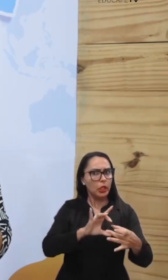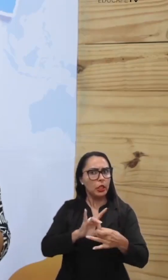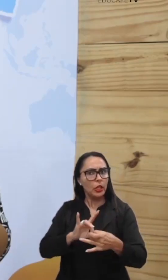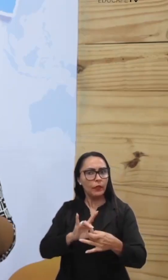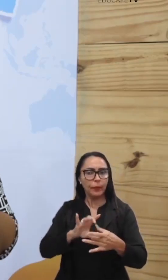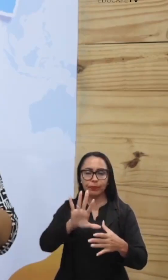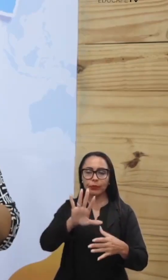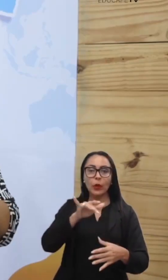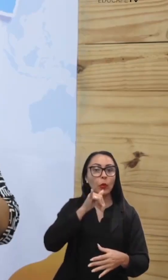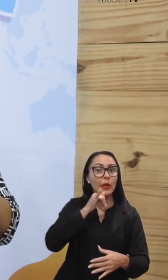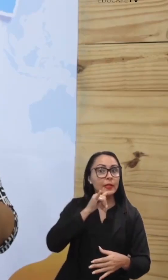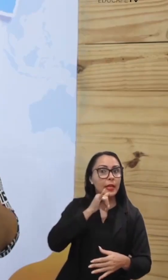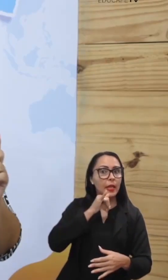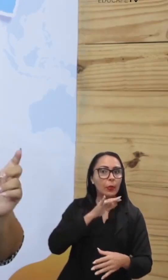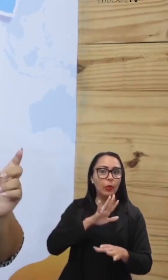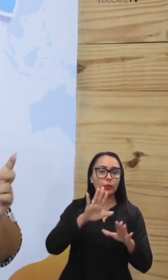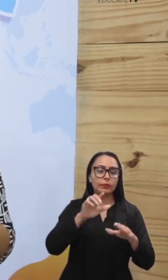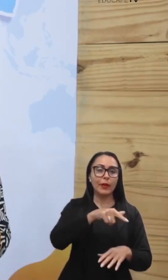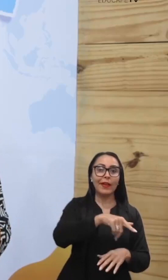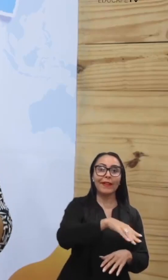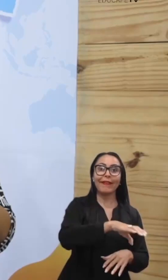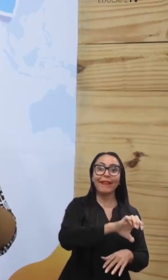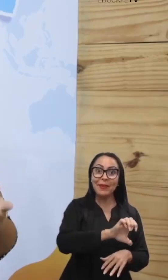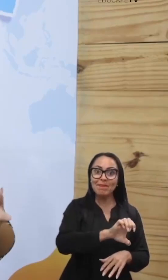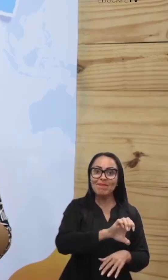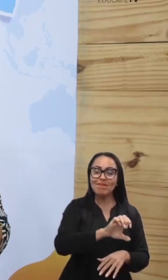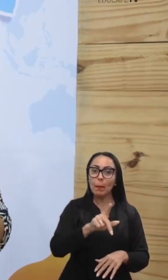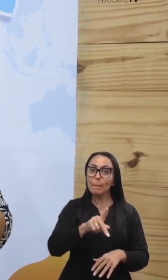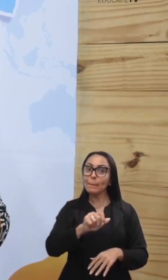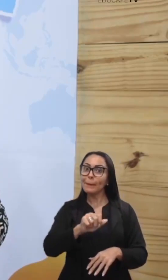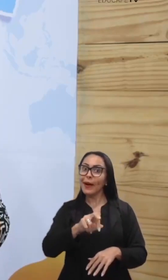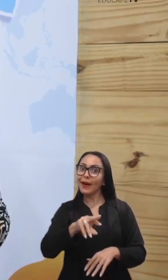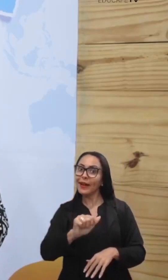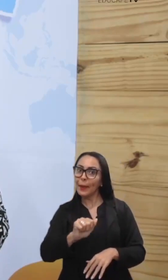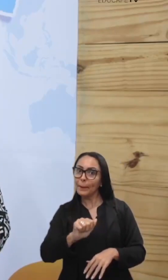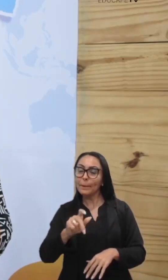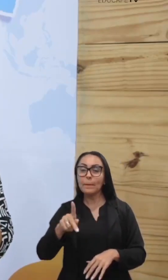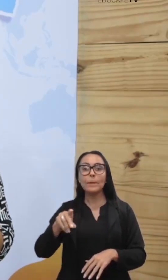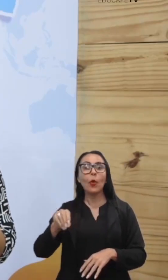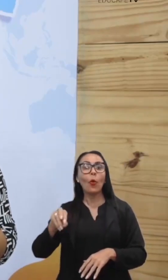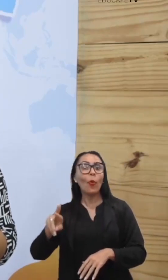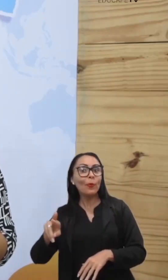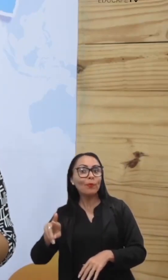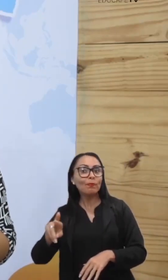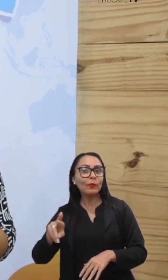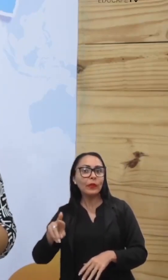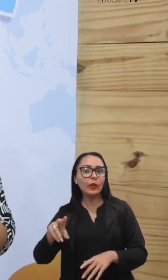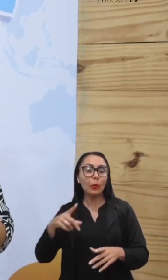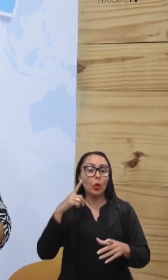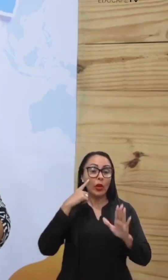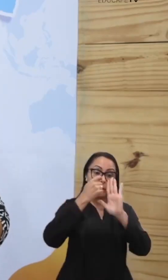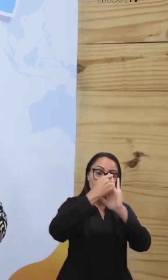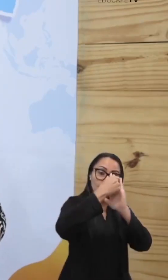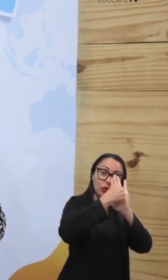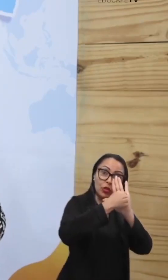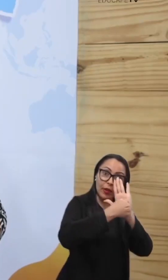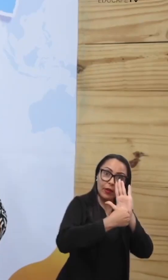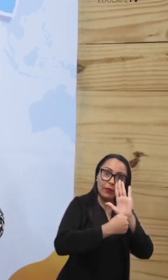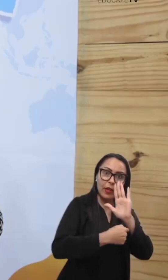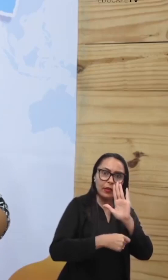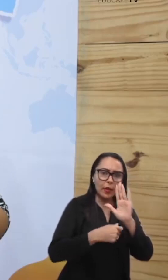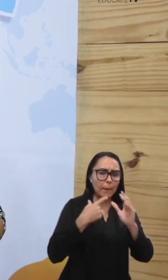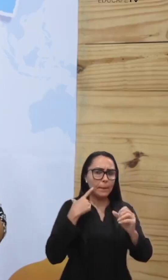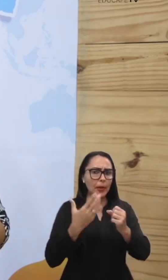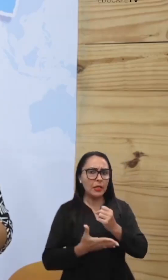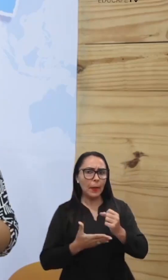Por exemplo, é o conectivo que, para, por, porque quando eles vão escrever, eles escrevem